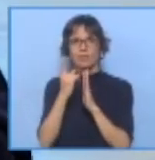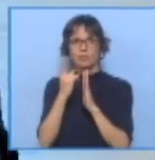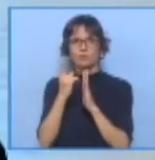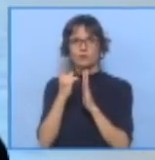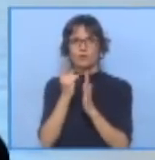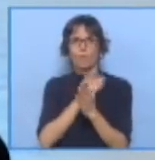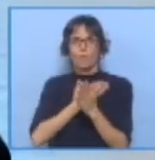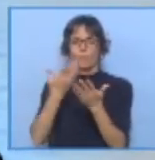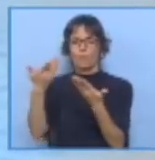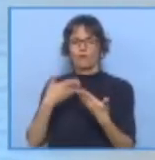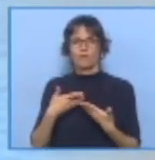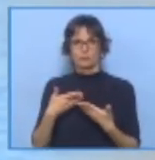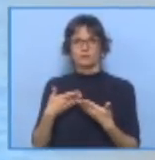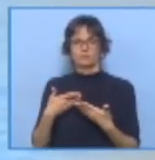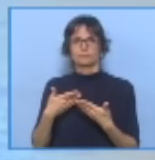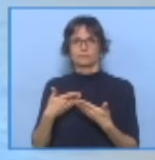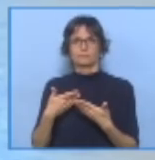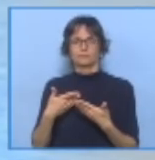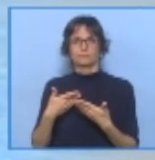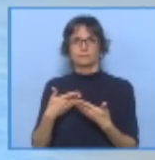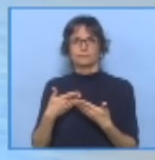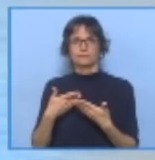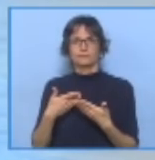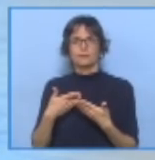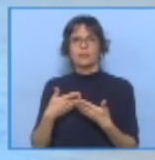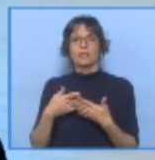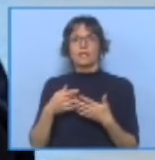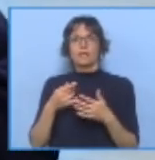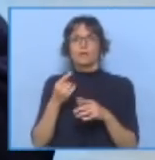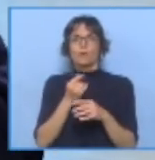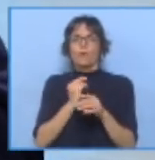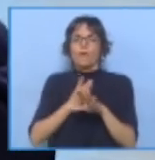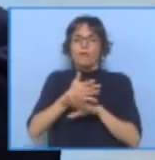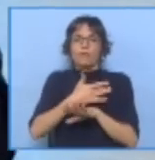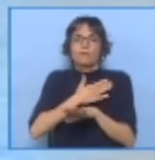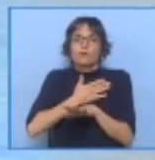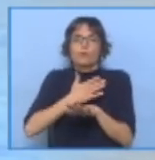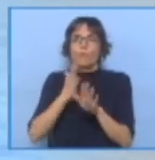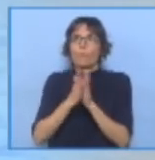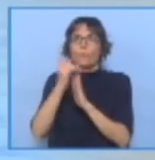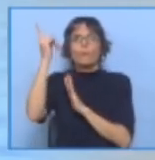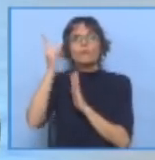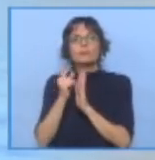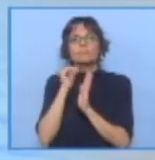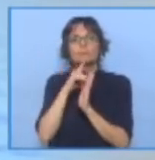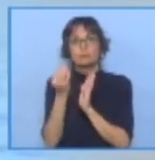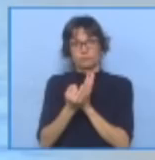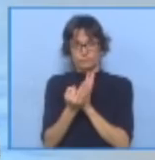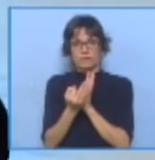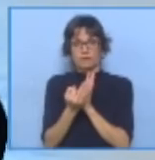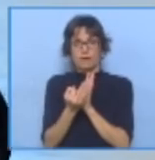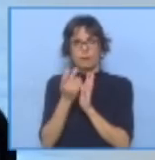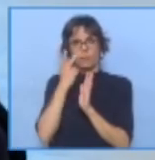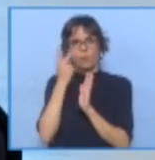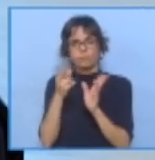Deus é capaz de cobrir, de preencher, de ajudar a redescobrir e a dar